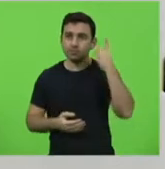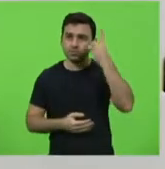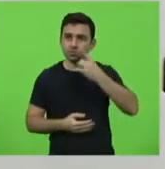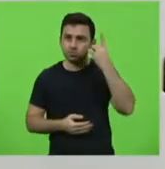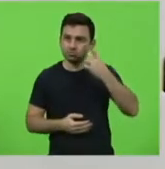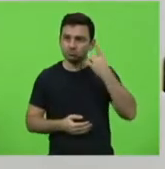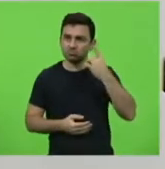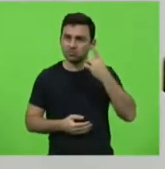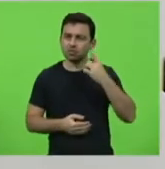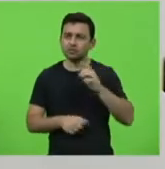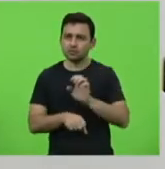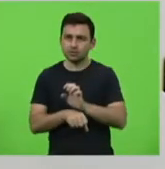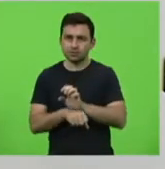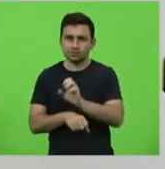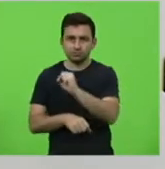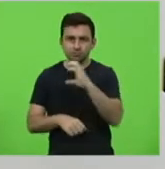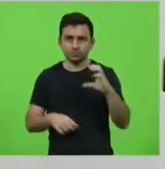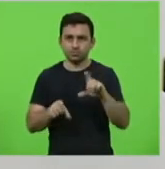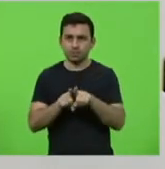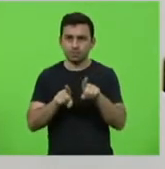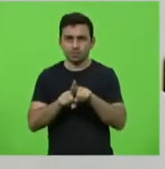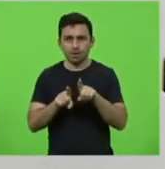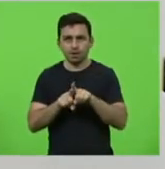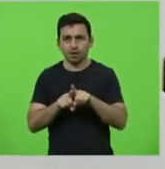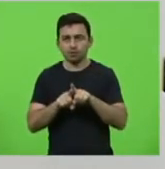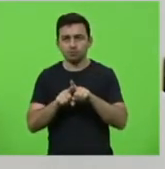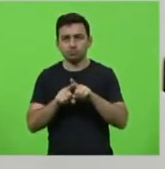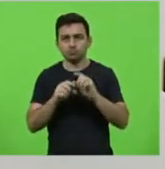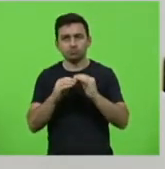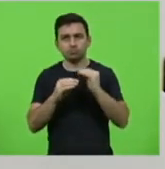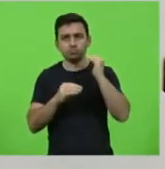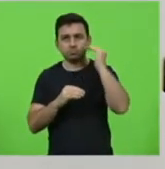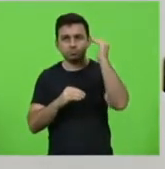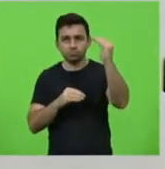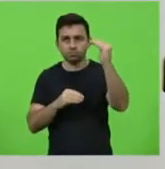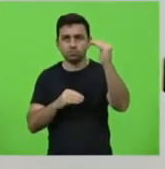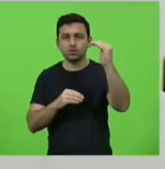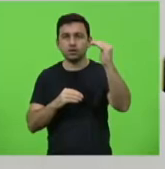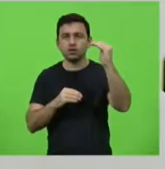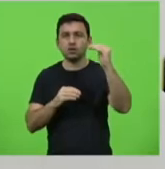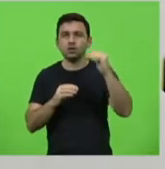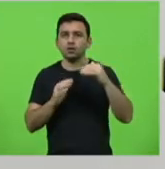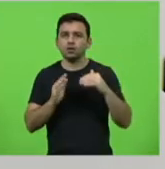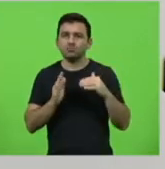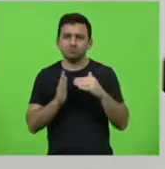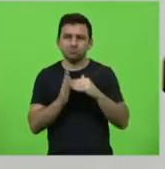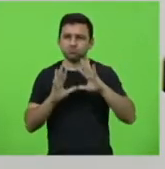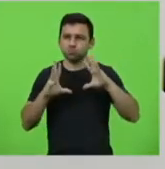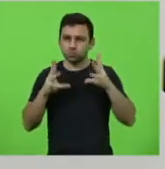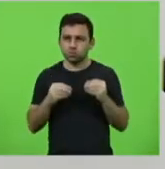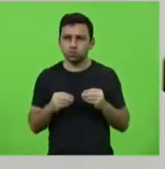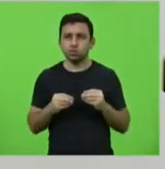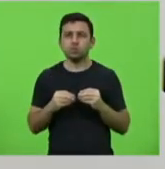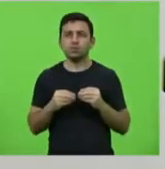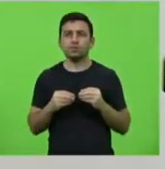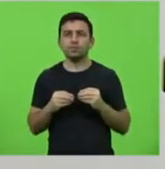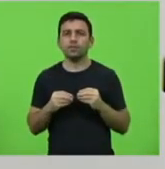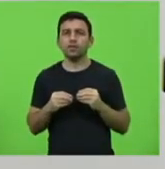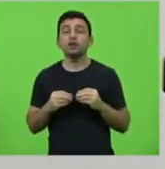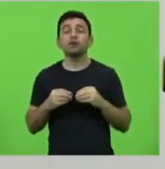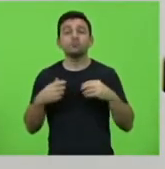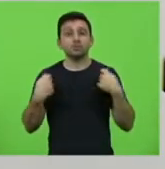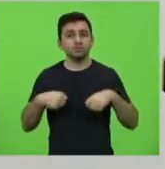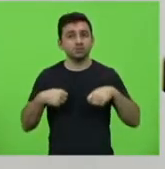daqui do Estado quanto lá de cima da Câmara Alta, né, das duas câmaras, nós temos feito